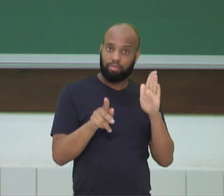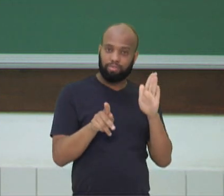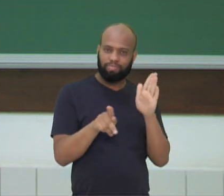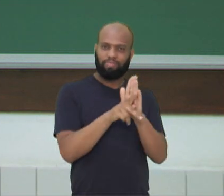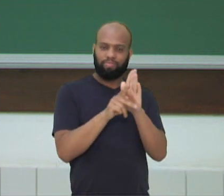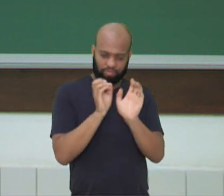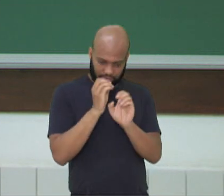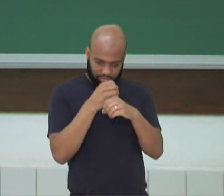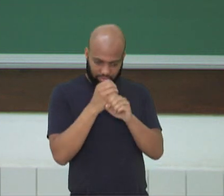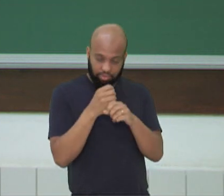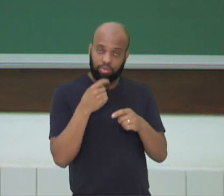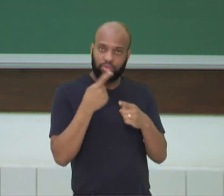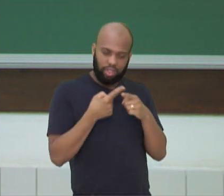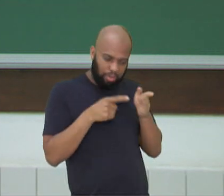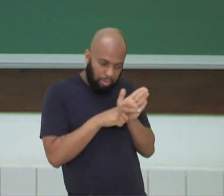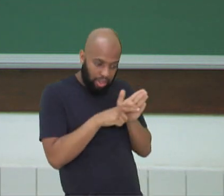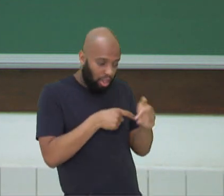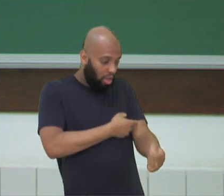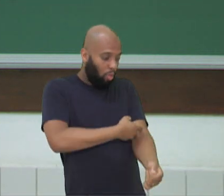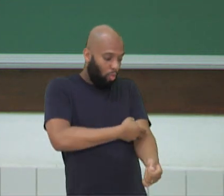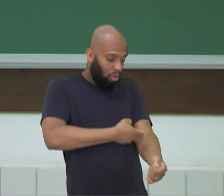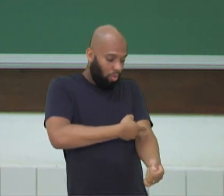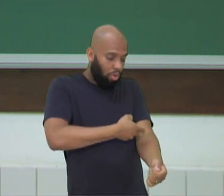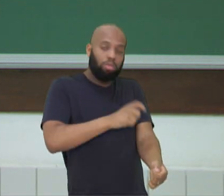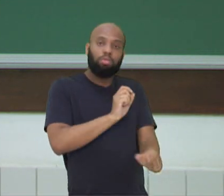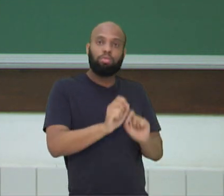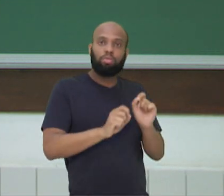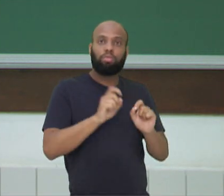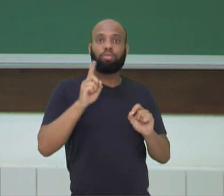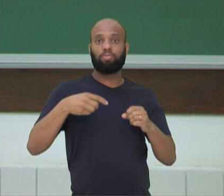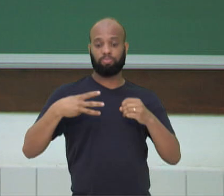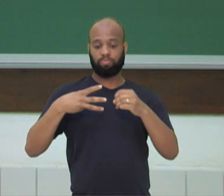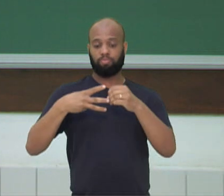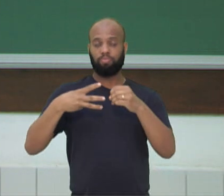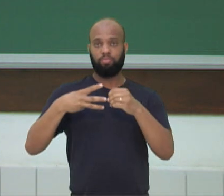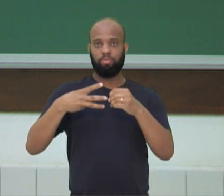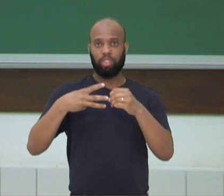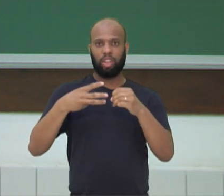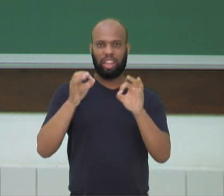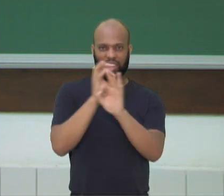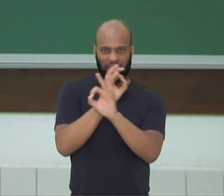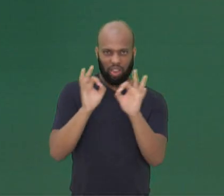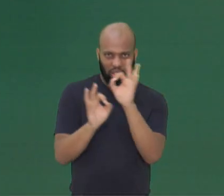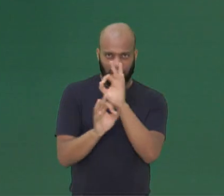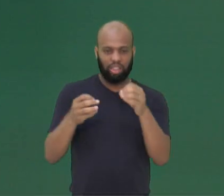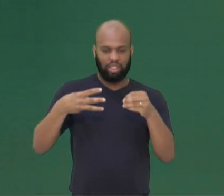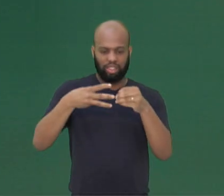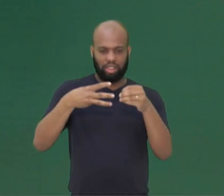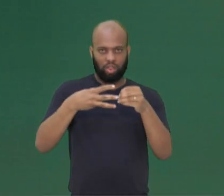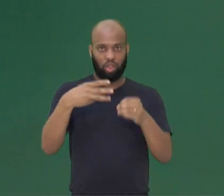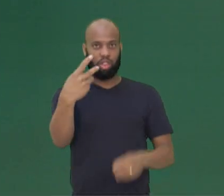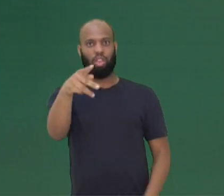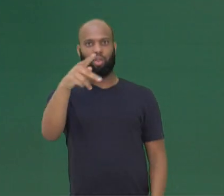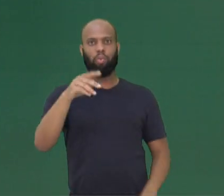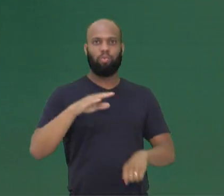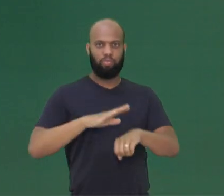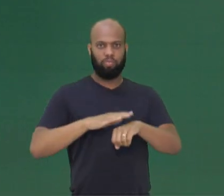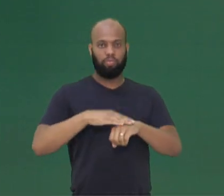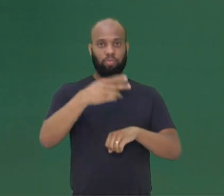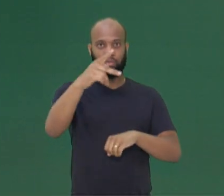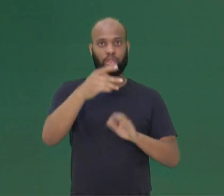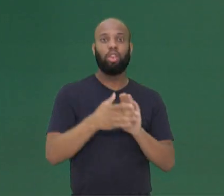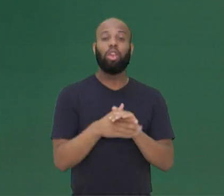e retira esse sangue, são células, são as suas células. Esse sangue é colocado